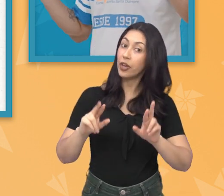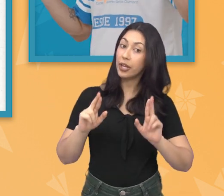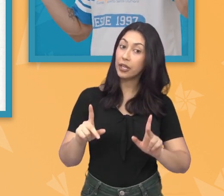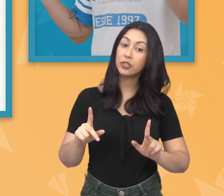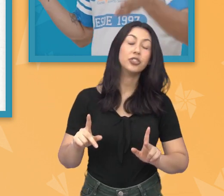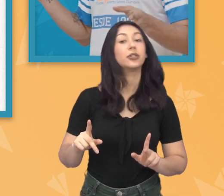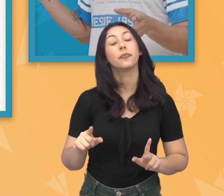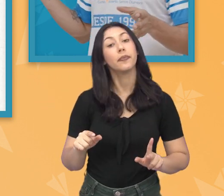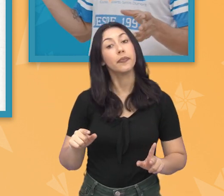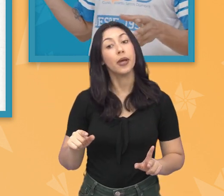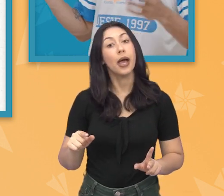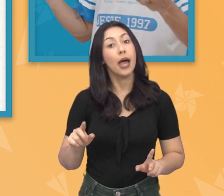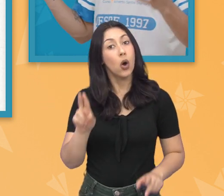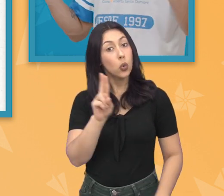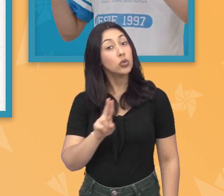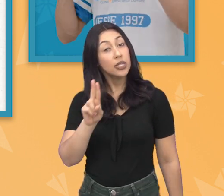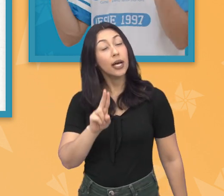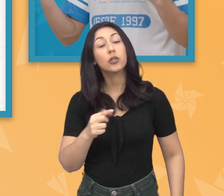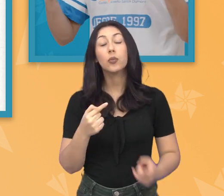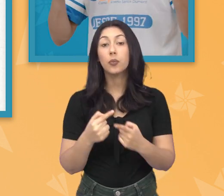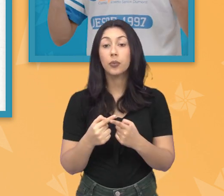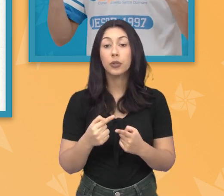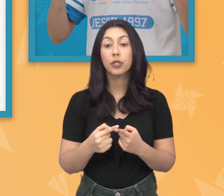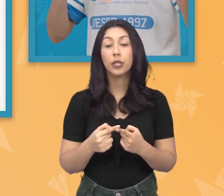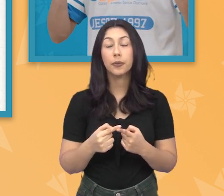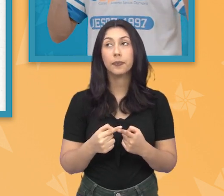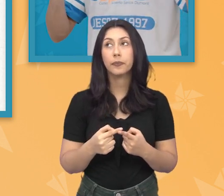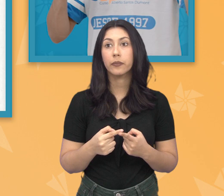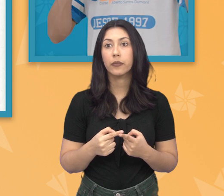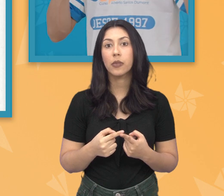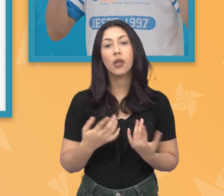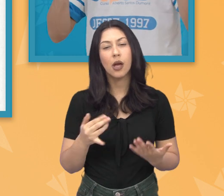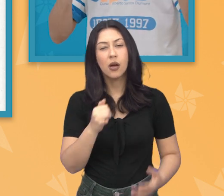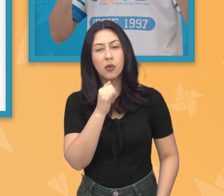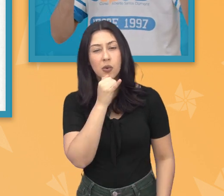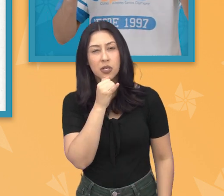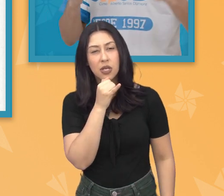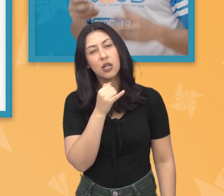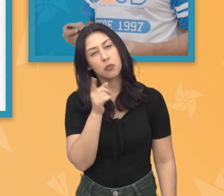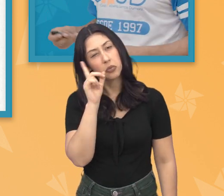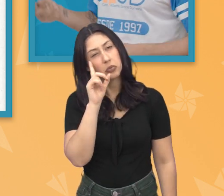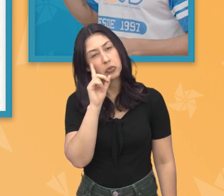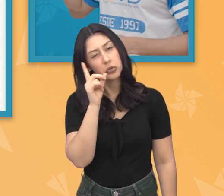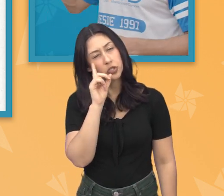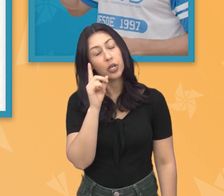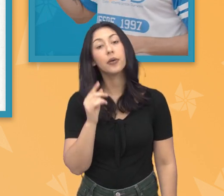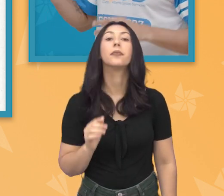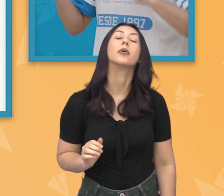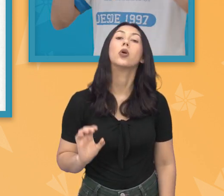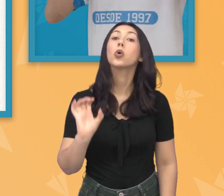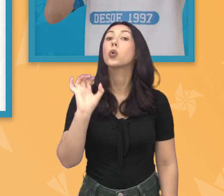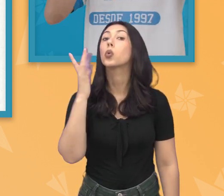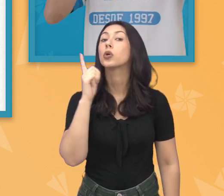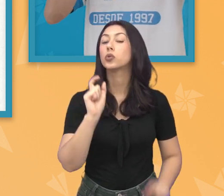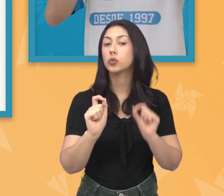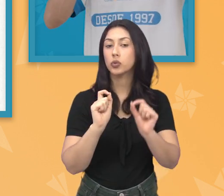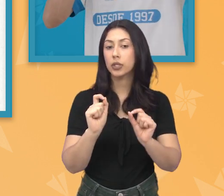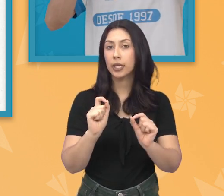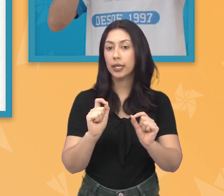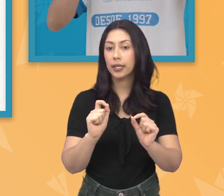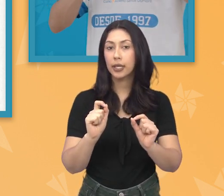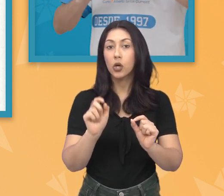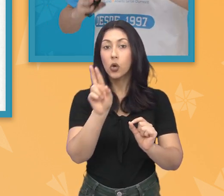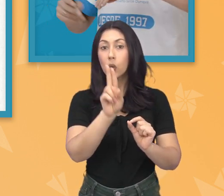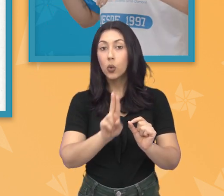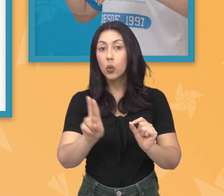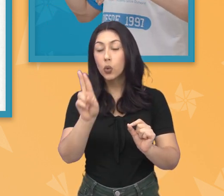muito utilizado nessa indústria, principalmente, pegando um exemplo que a gente vem a mente no nosso dia a dia, né, em que utiliza-se um método de